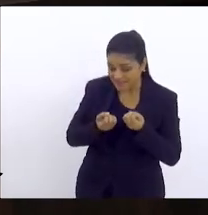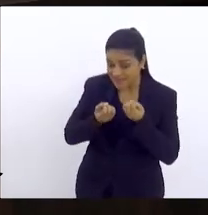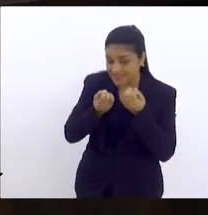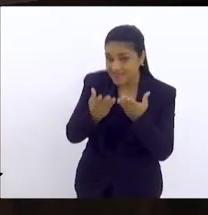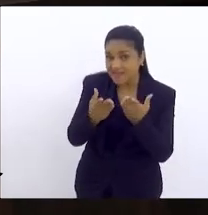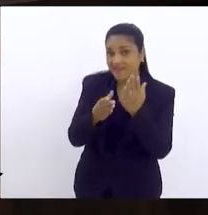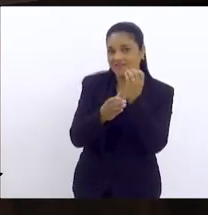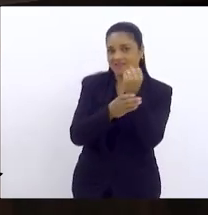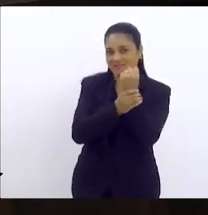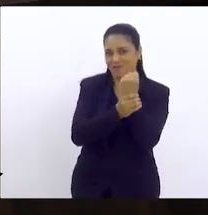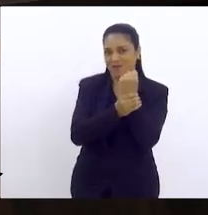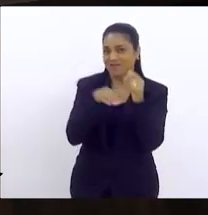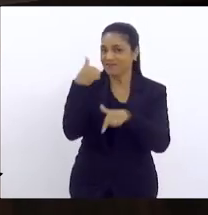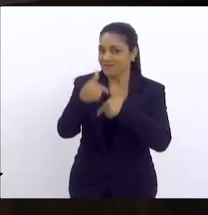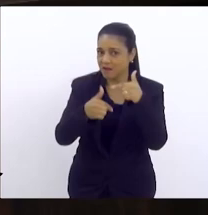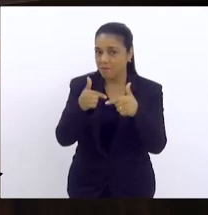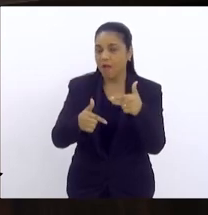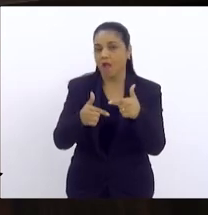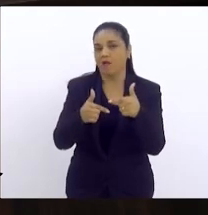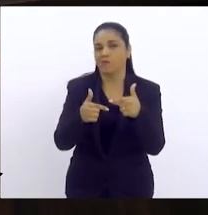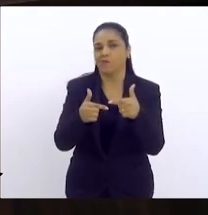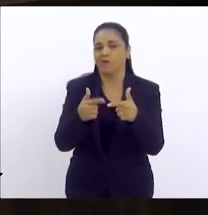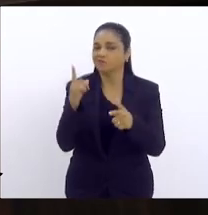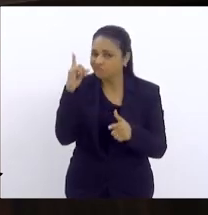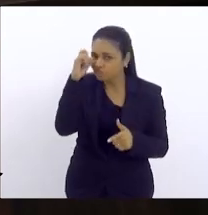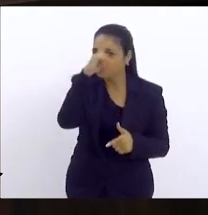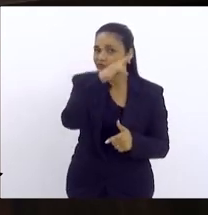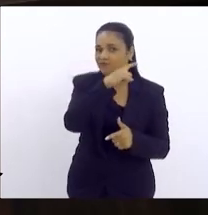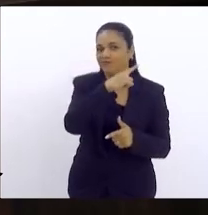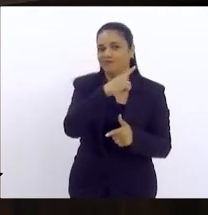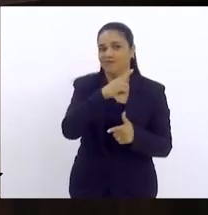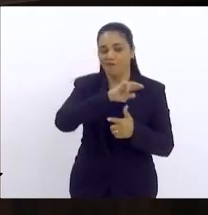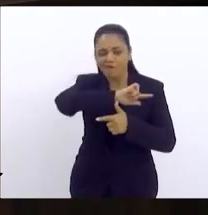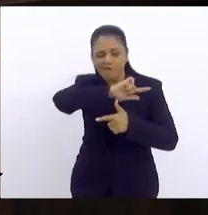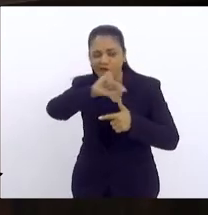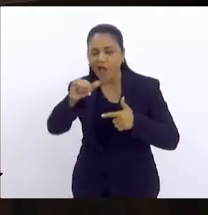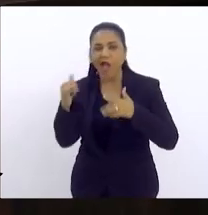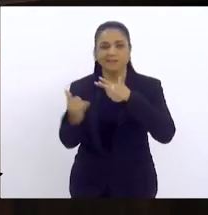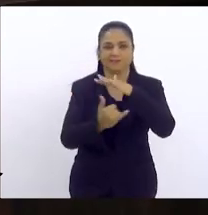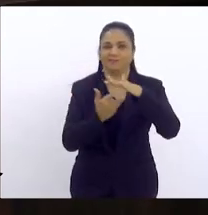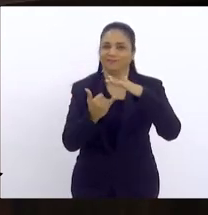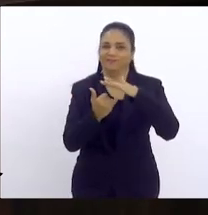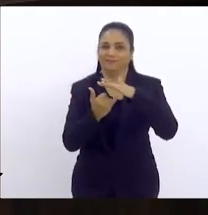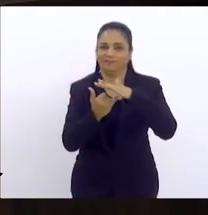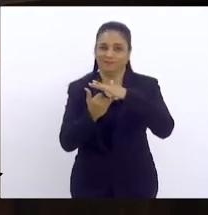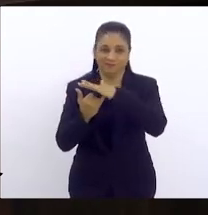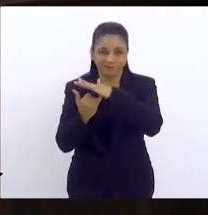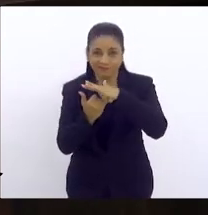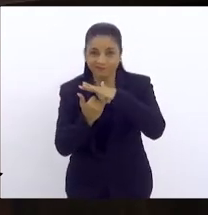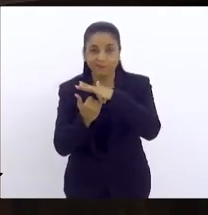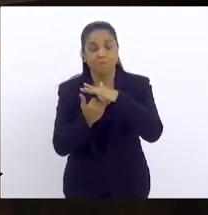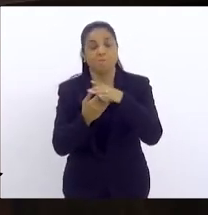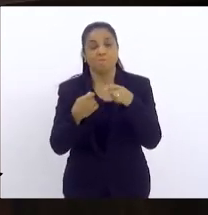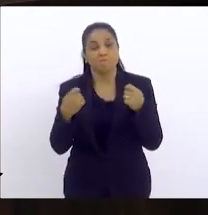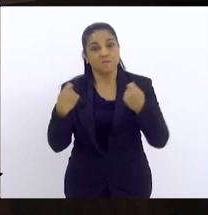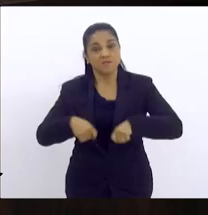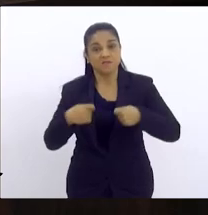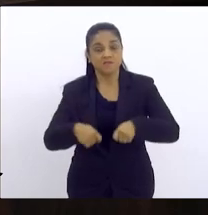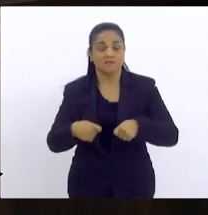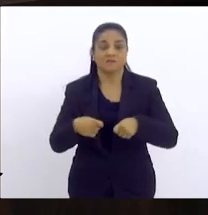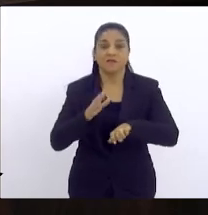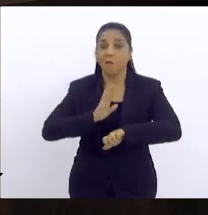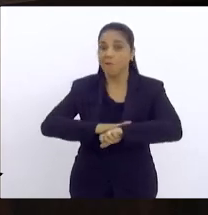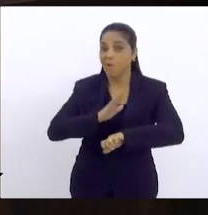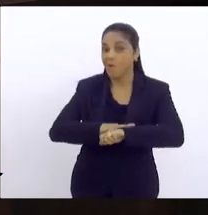complexo porque você envolve diferentes atores e esse momento é importante e a gente tem que